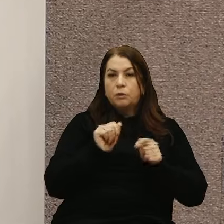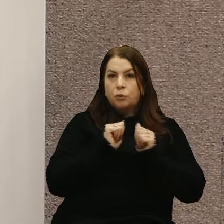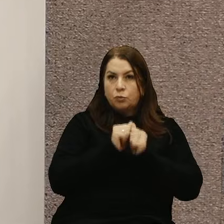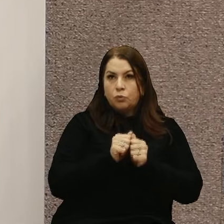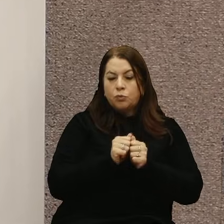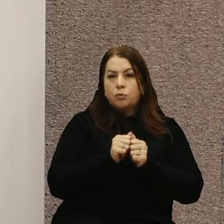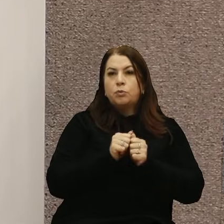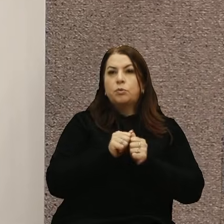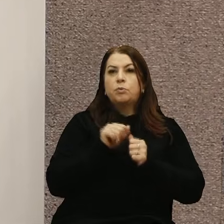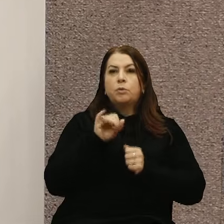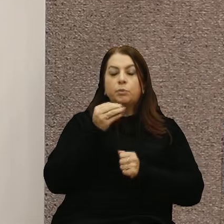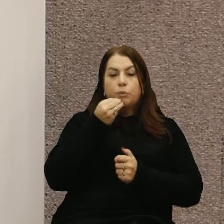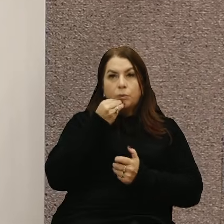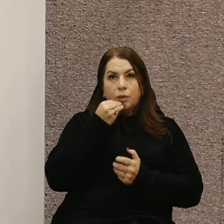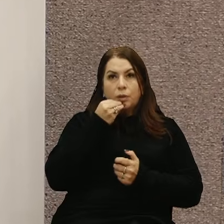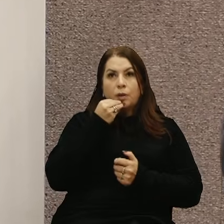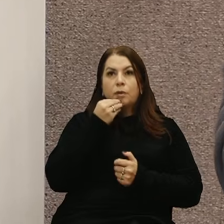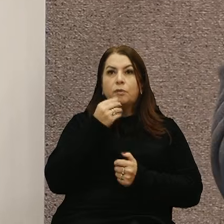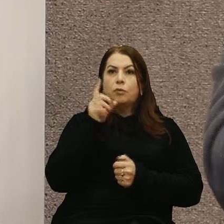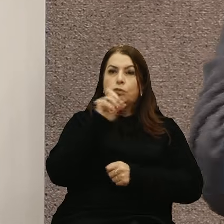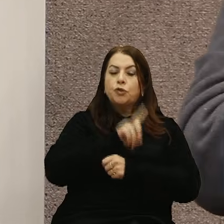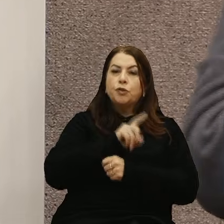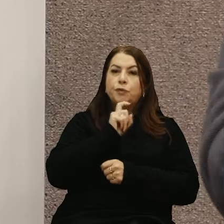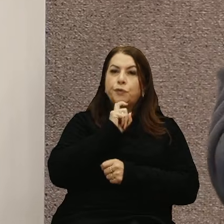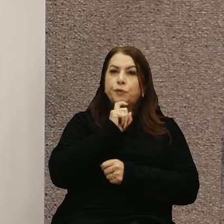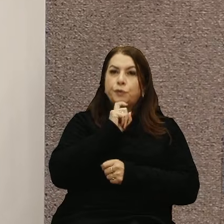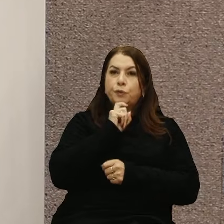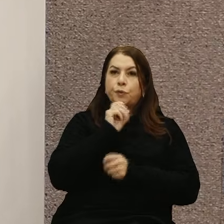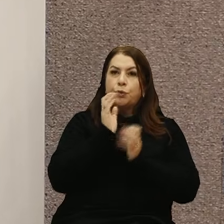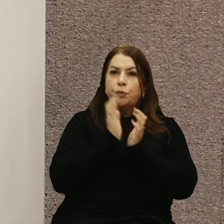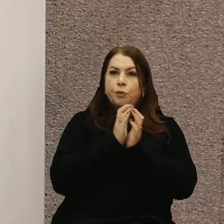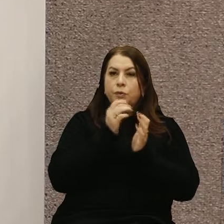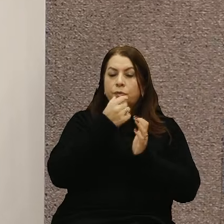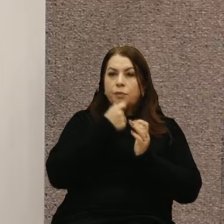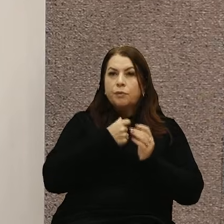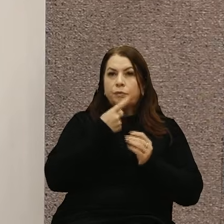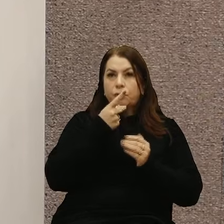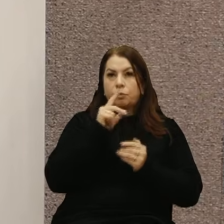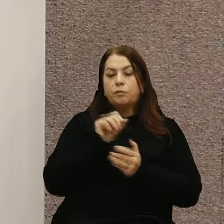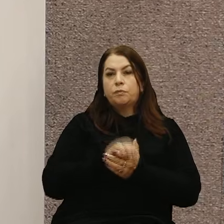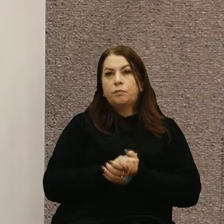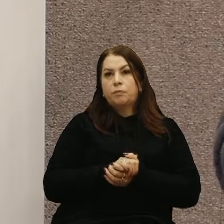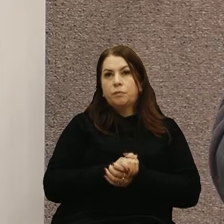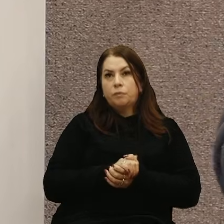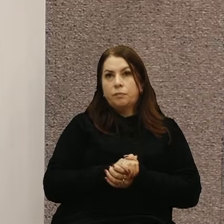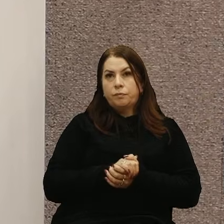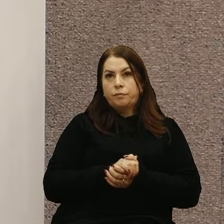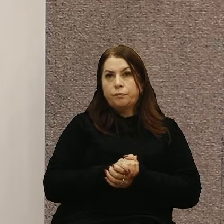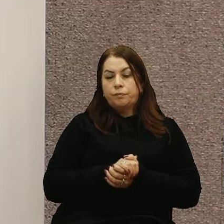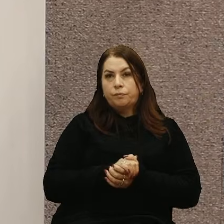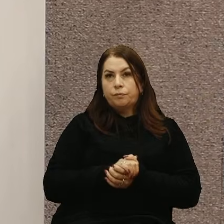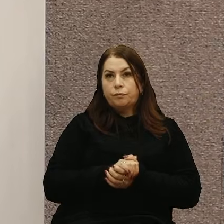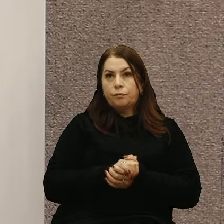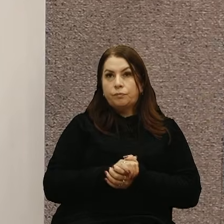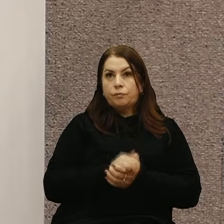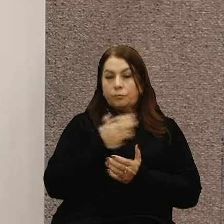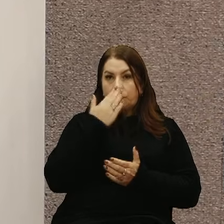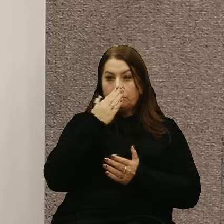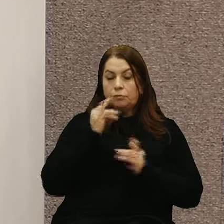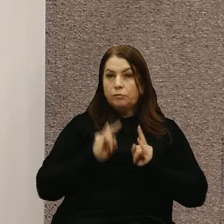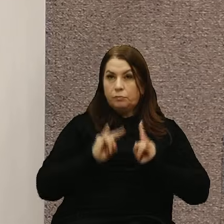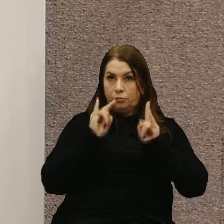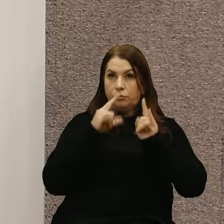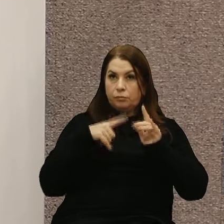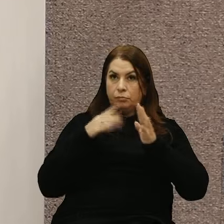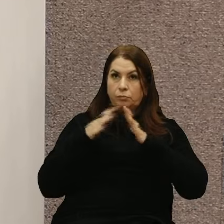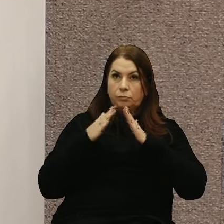nessa oportunidade, nesse dia frio. Acho que foi o colega Cristiano Becker que falou sobre isso. E em frente ao prédio onde eu moro,